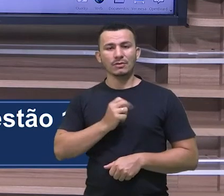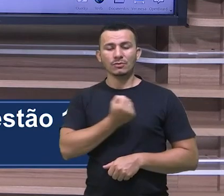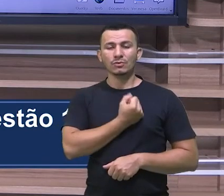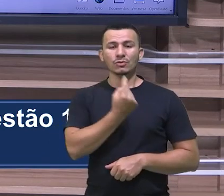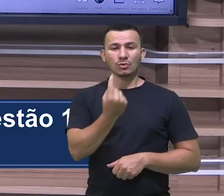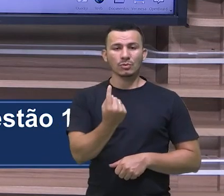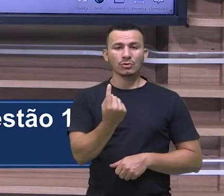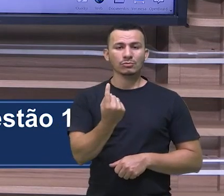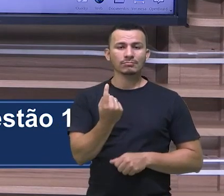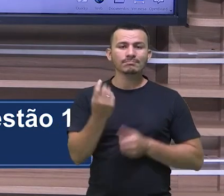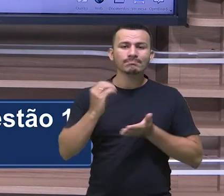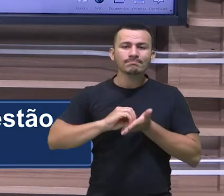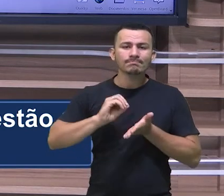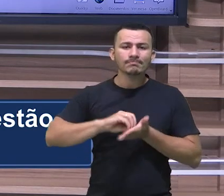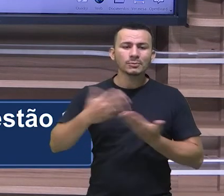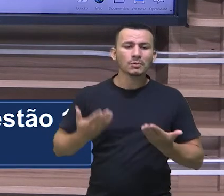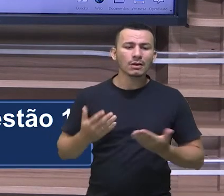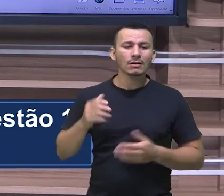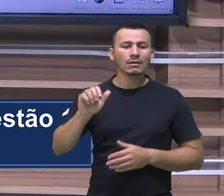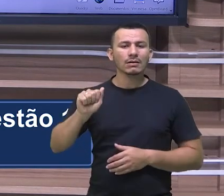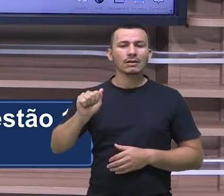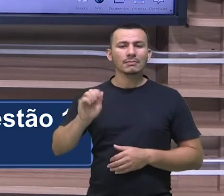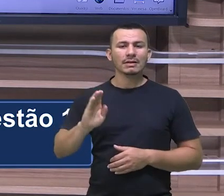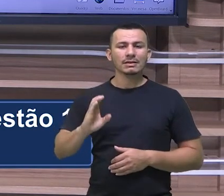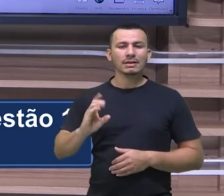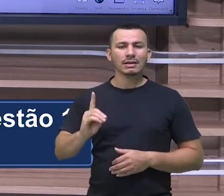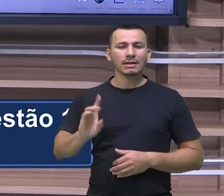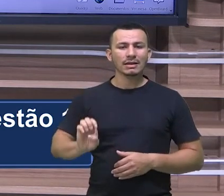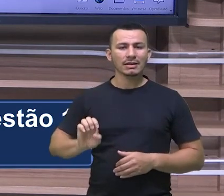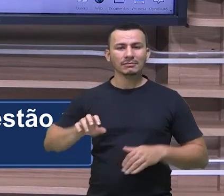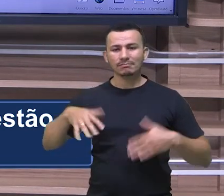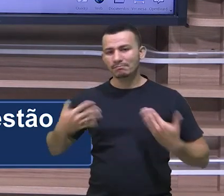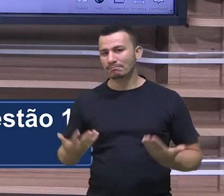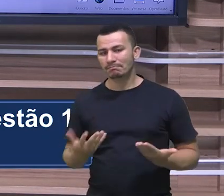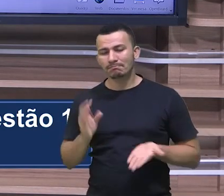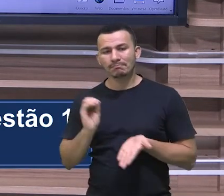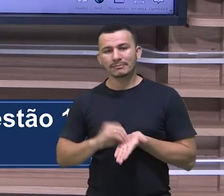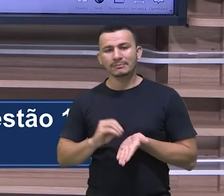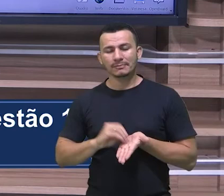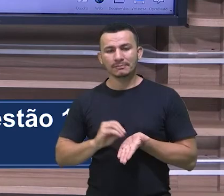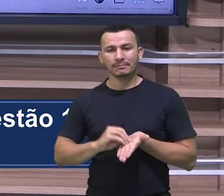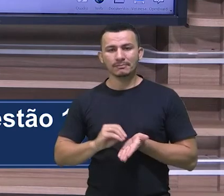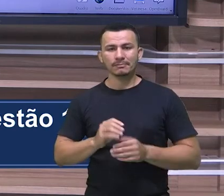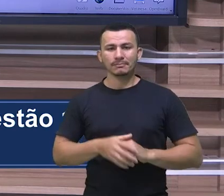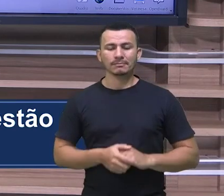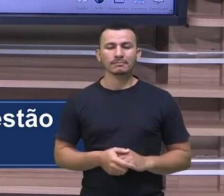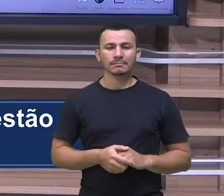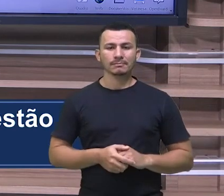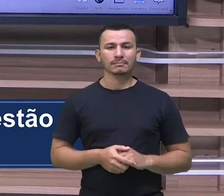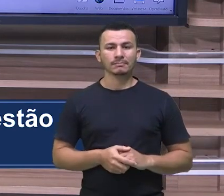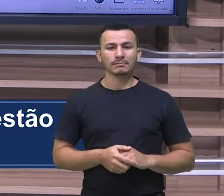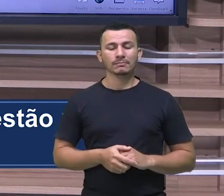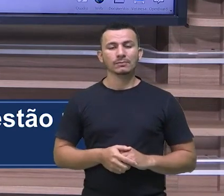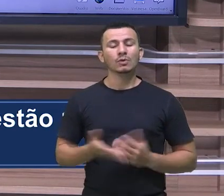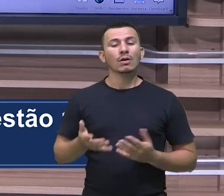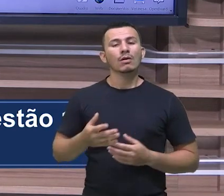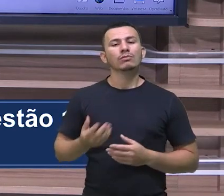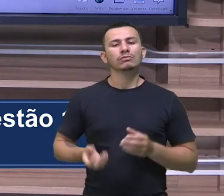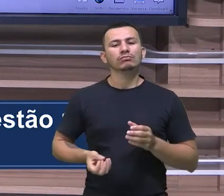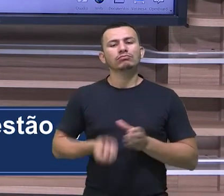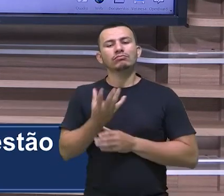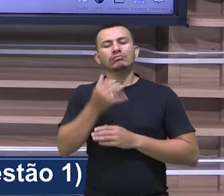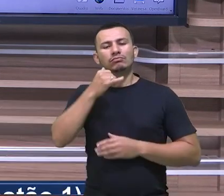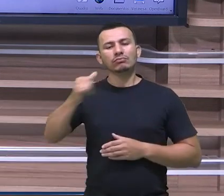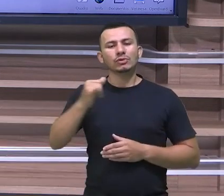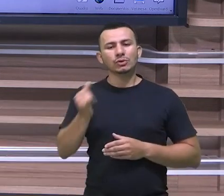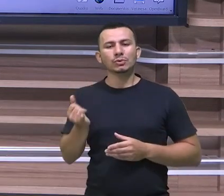1, faltou alternativa. Isabela, qual é a sua resposta então? Qual é a alternativa para você que não está identificando fonte de energia